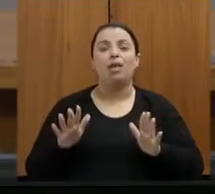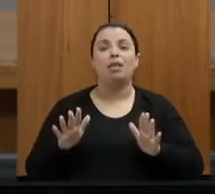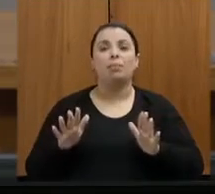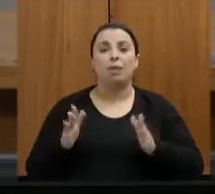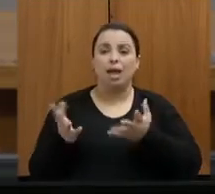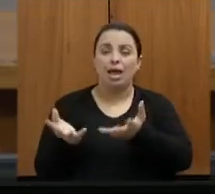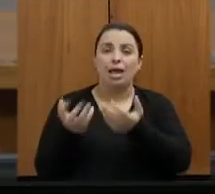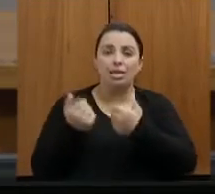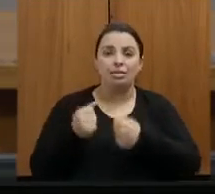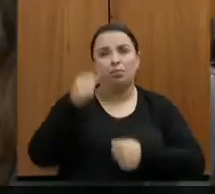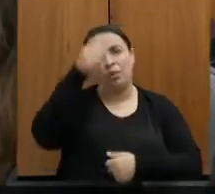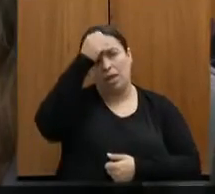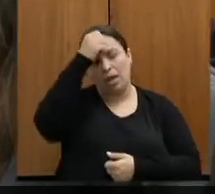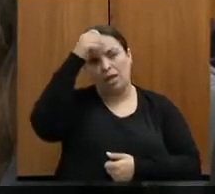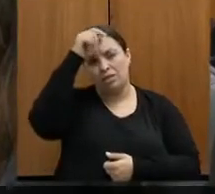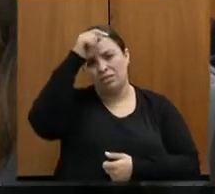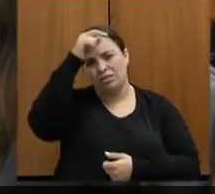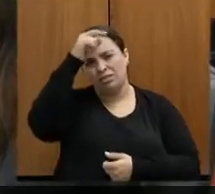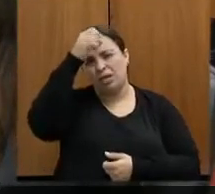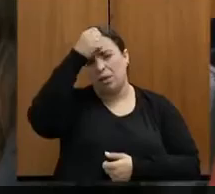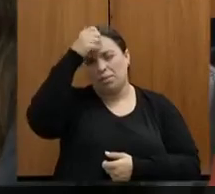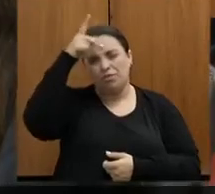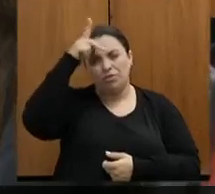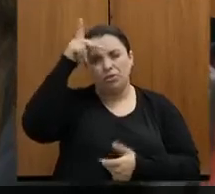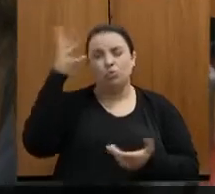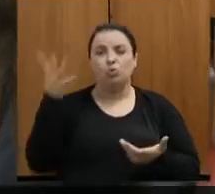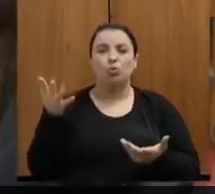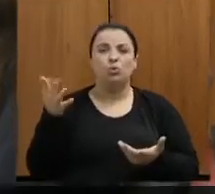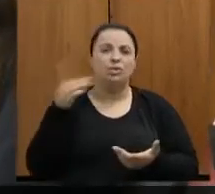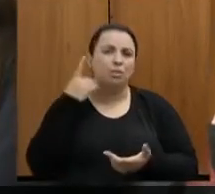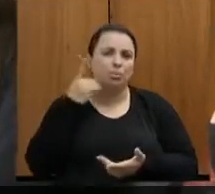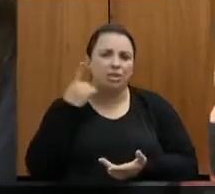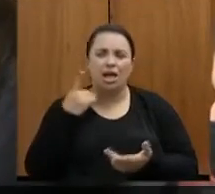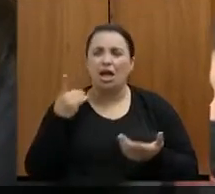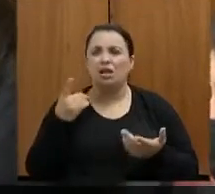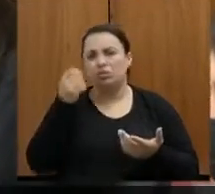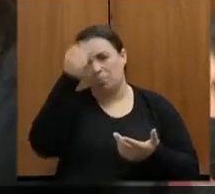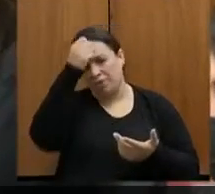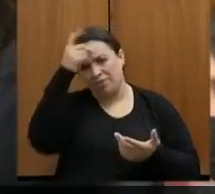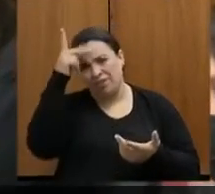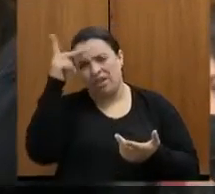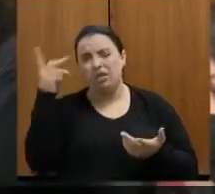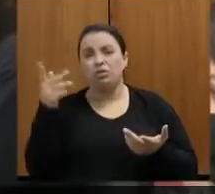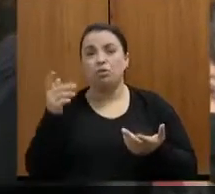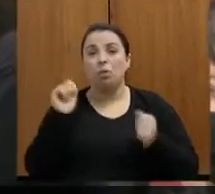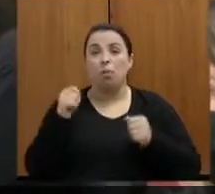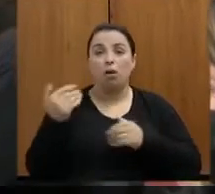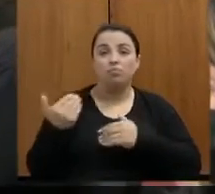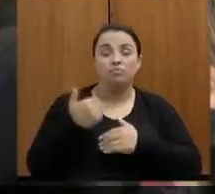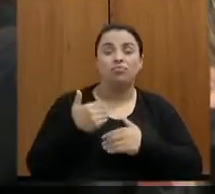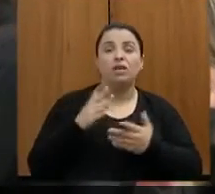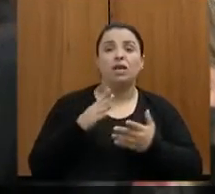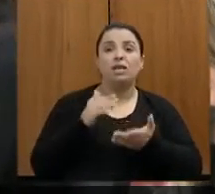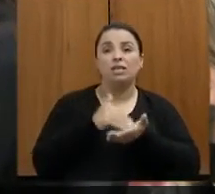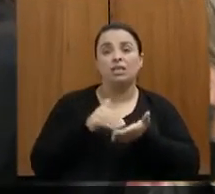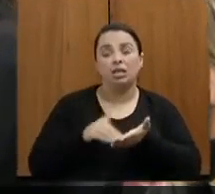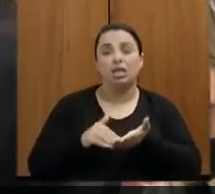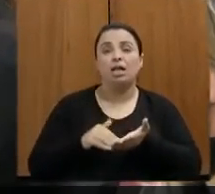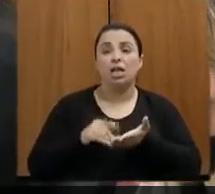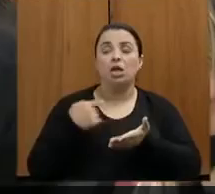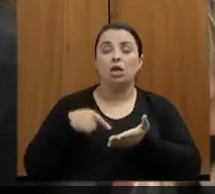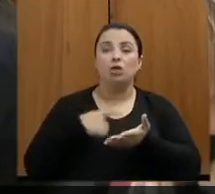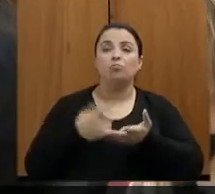deputados apresentando pautas em defesa dos municípios, próprios prefeitos. E um dos entraves que nós mais temos